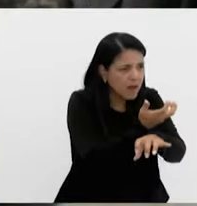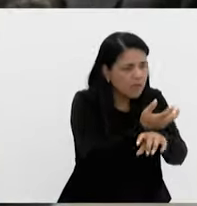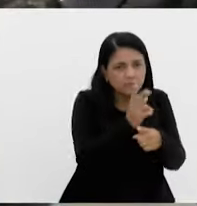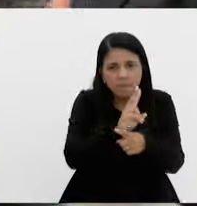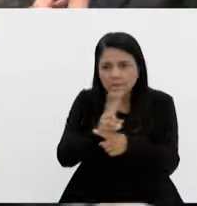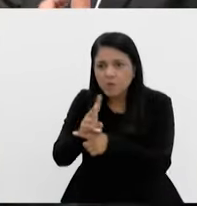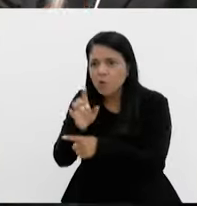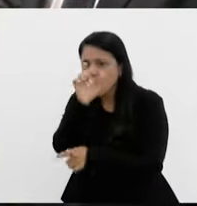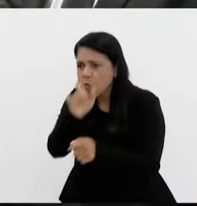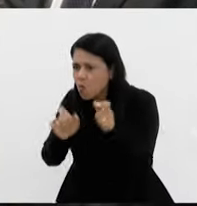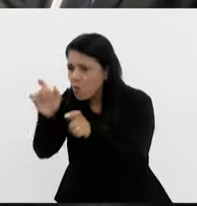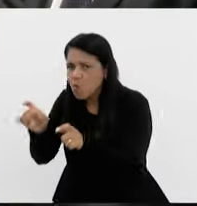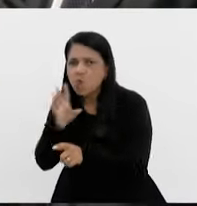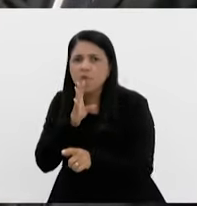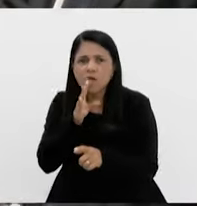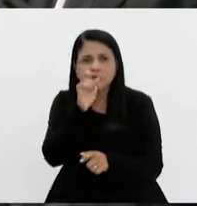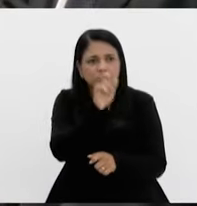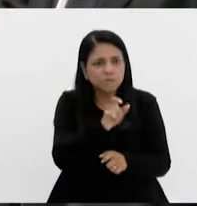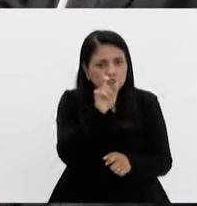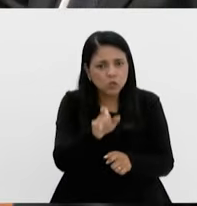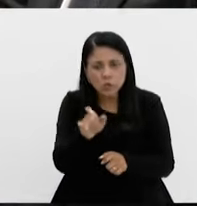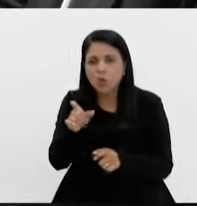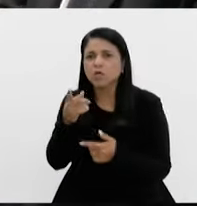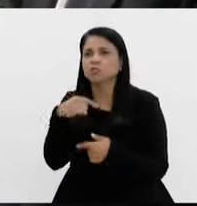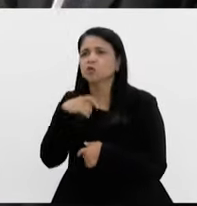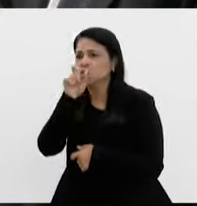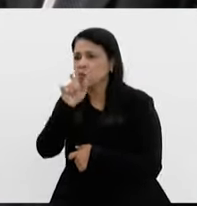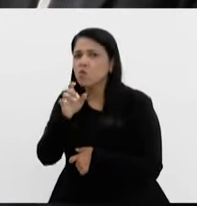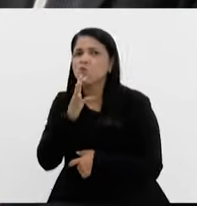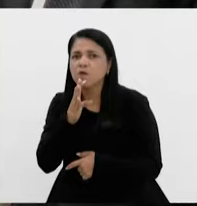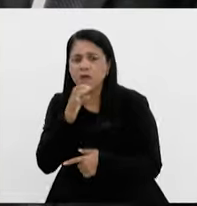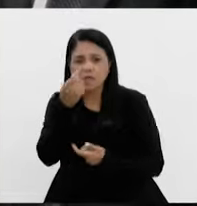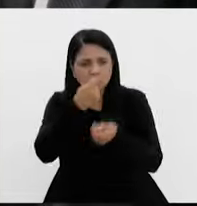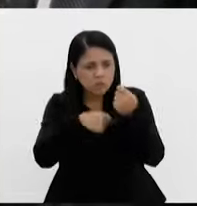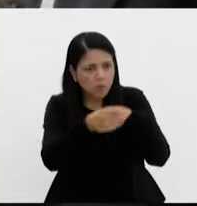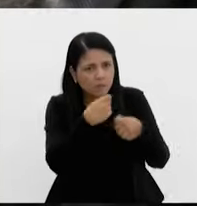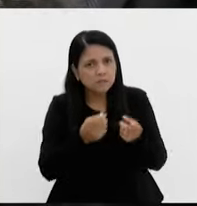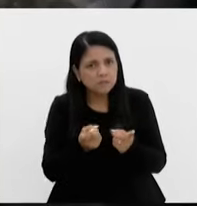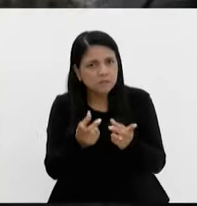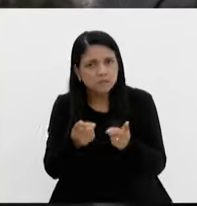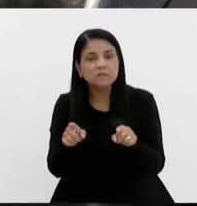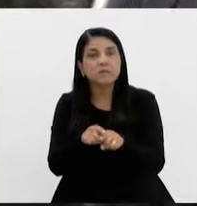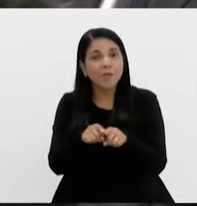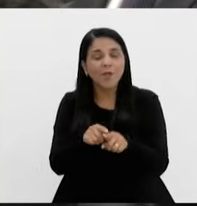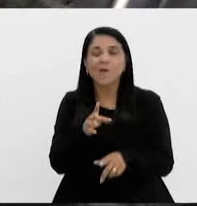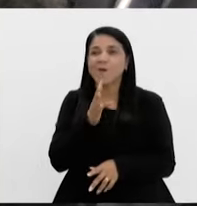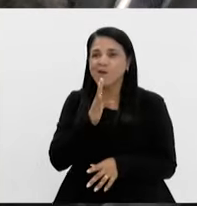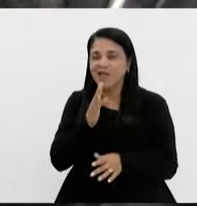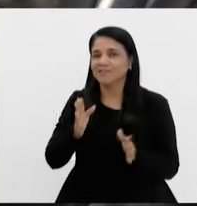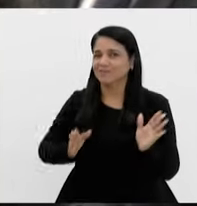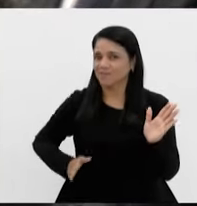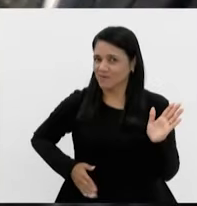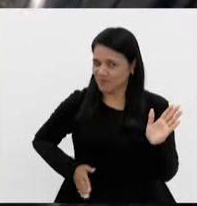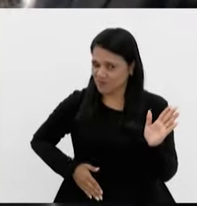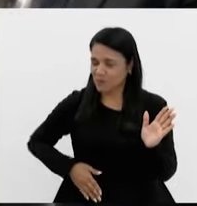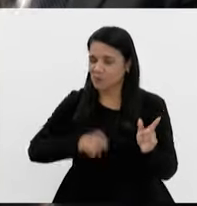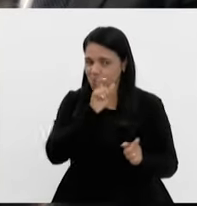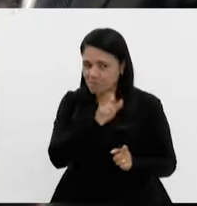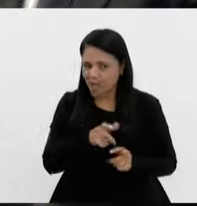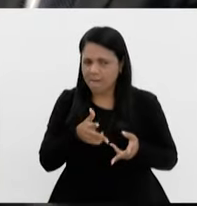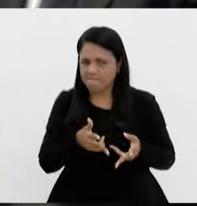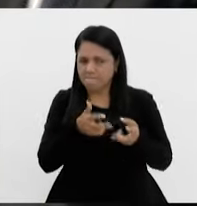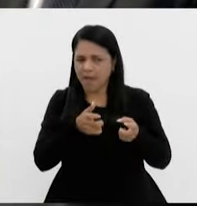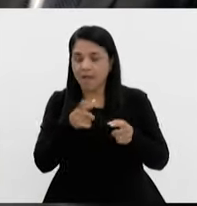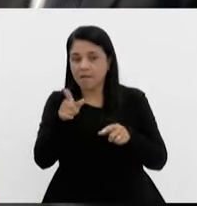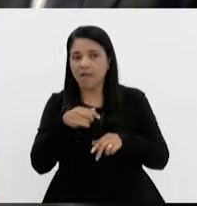as pessoas que vão e vêm conhece os Comerciantes e muitas vezes conhecem os próprios vagabundos aqueles que a justiça